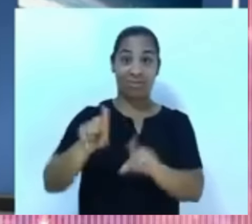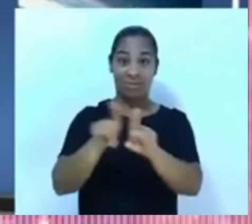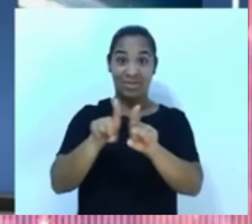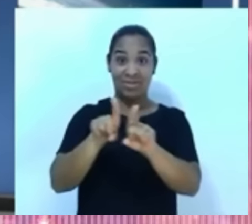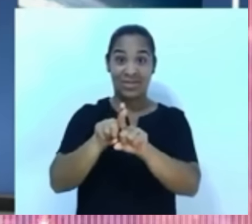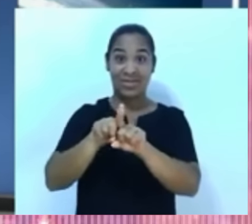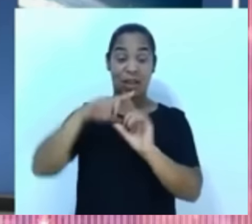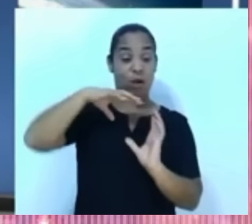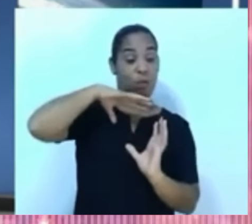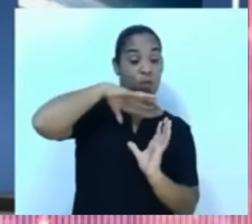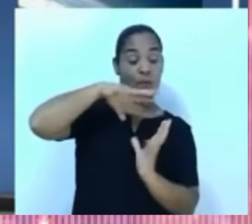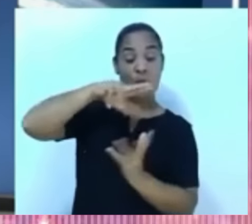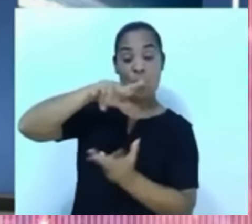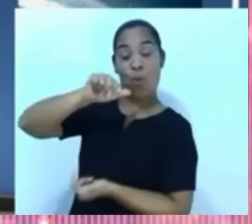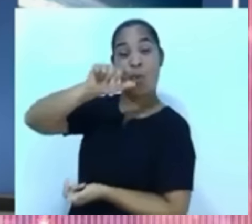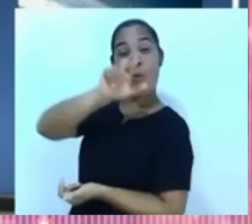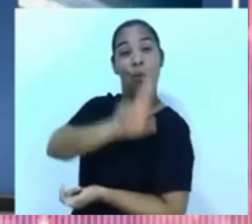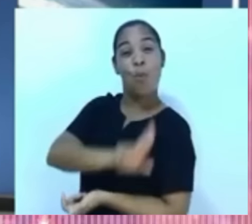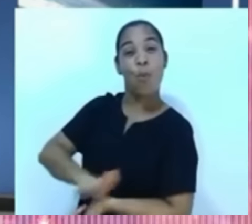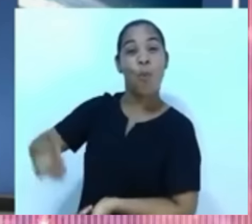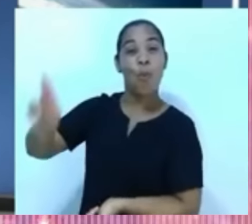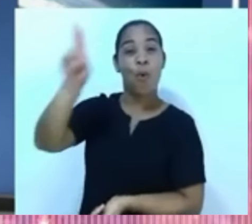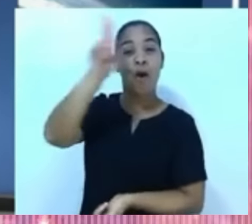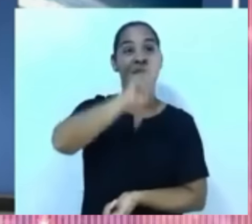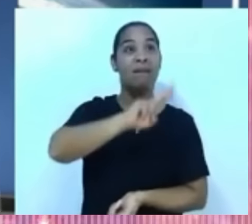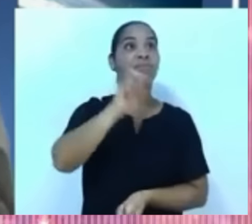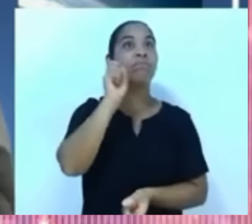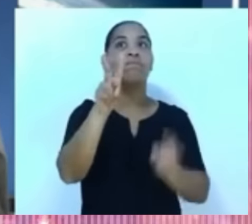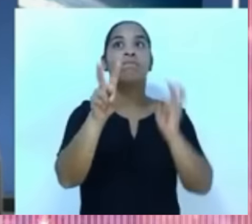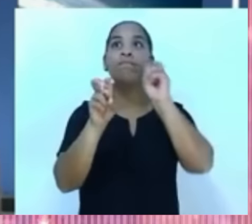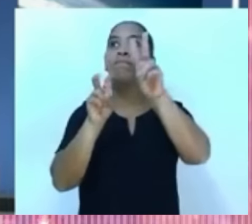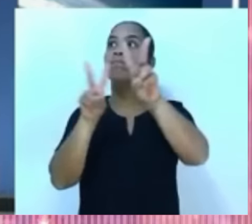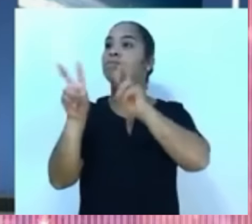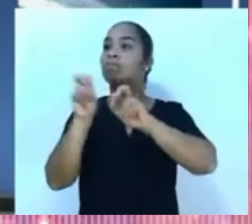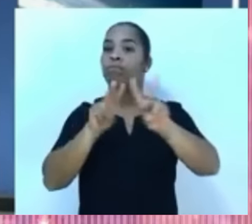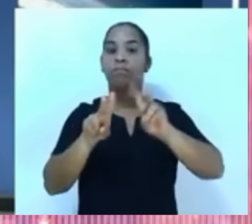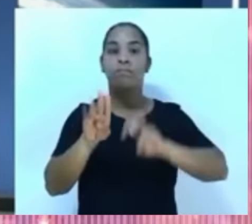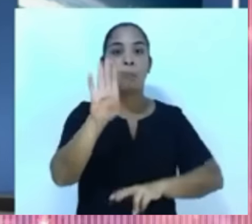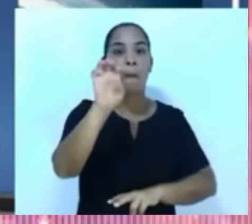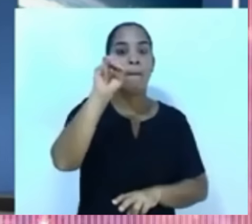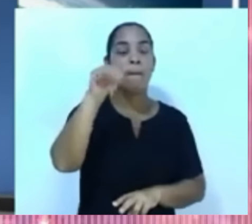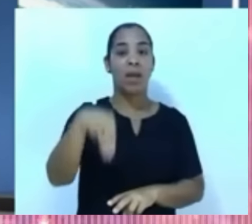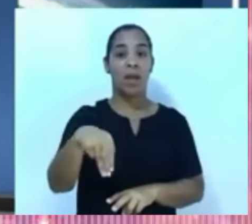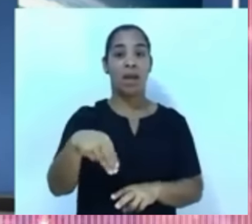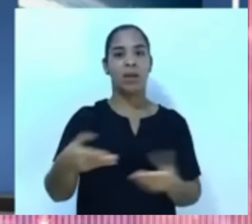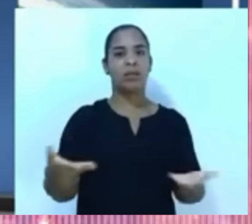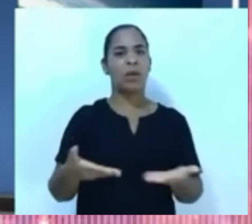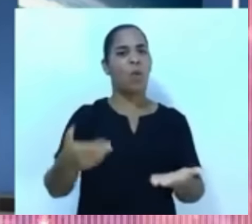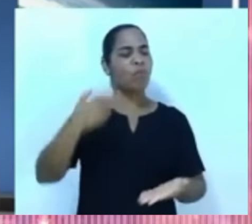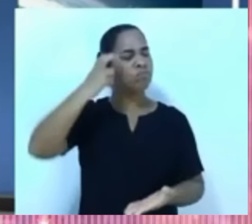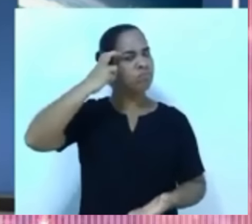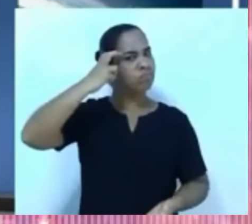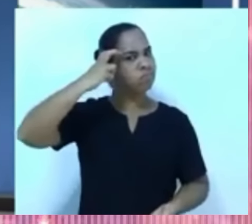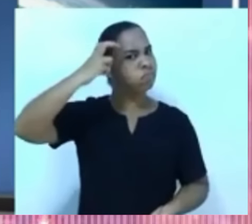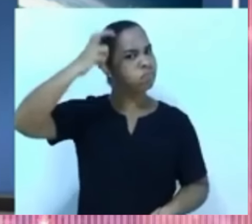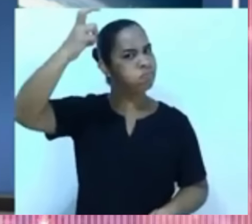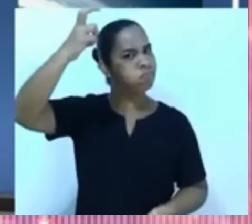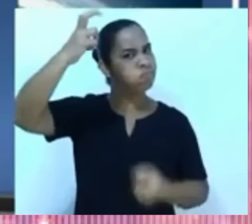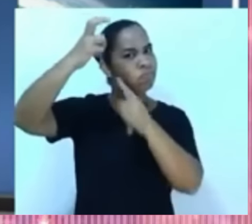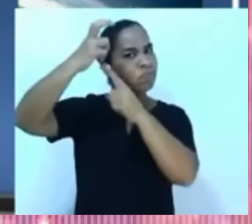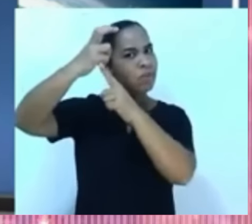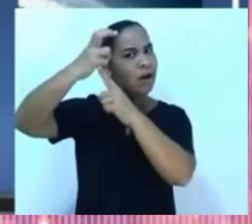condição de manifestações de vida então a nossa leva-nos não ao